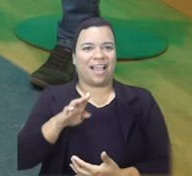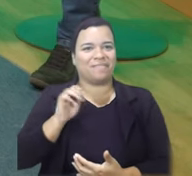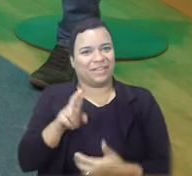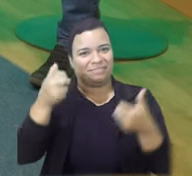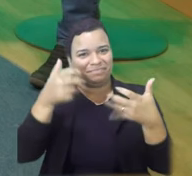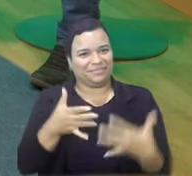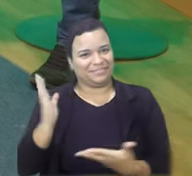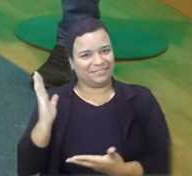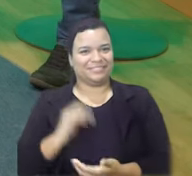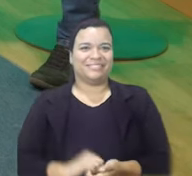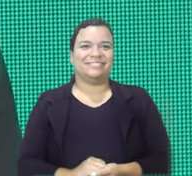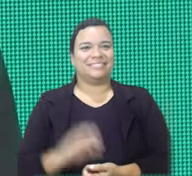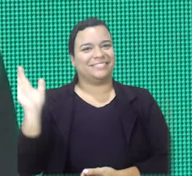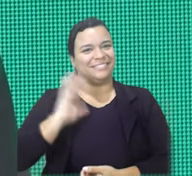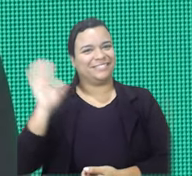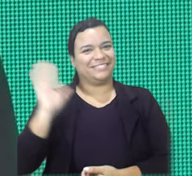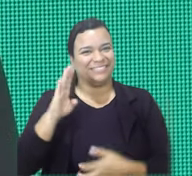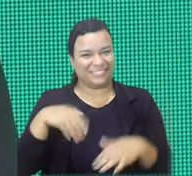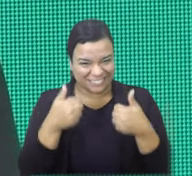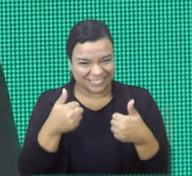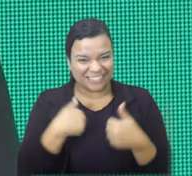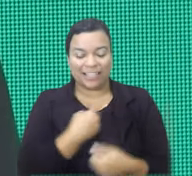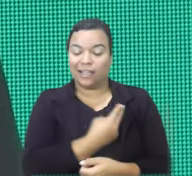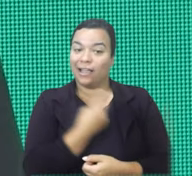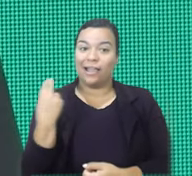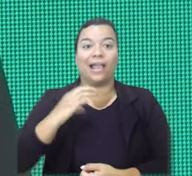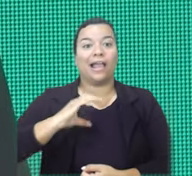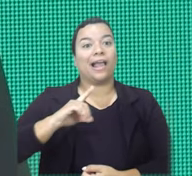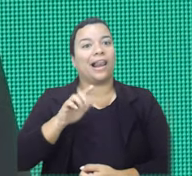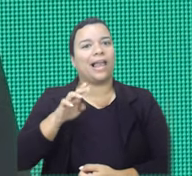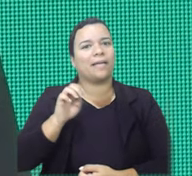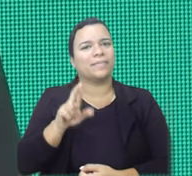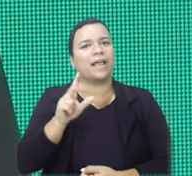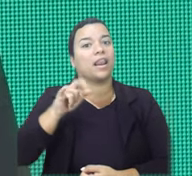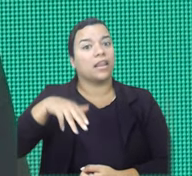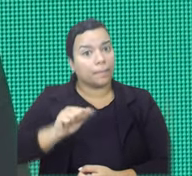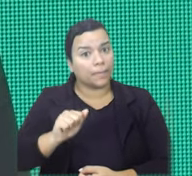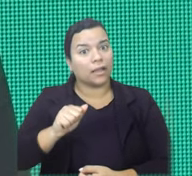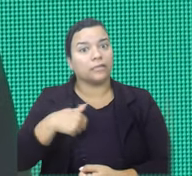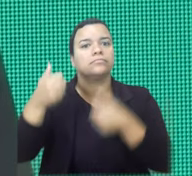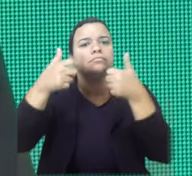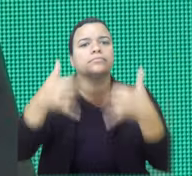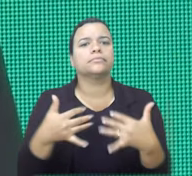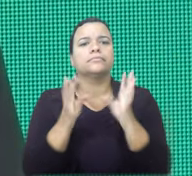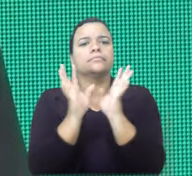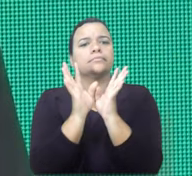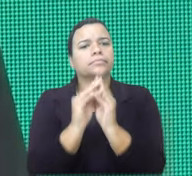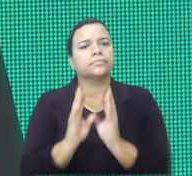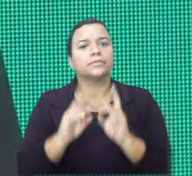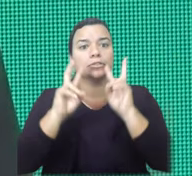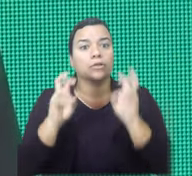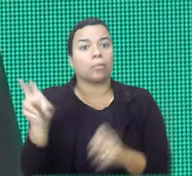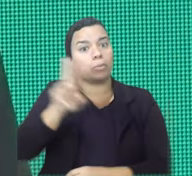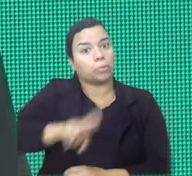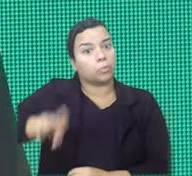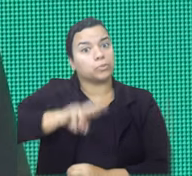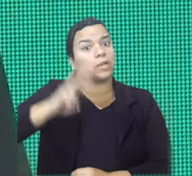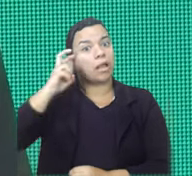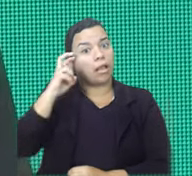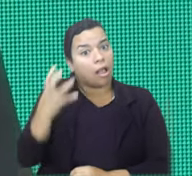kéber Olá eu me chamo Cléber Lima e eu falarei com vocês sobre o uso da inteligência